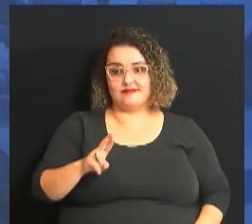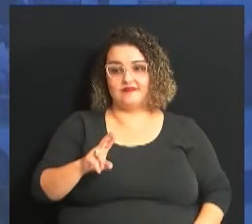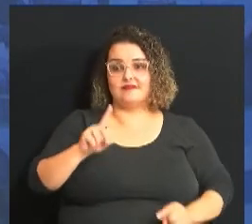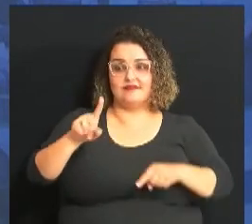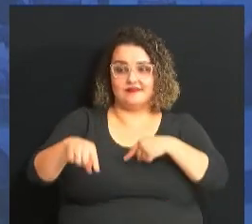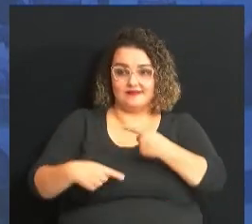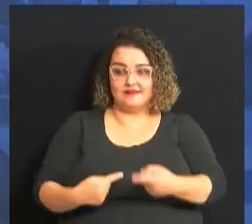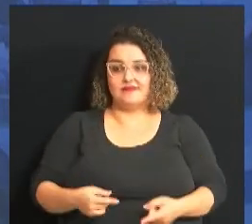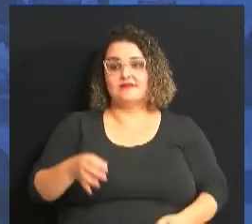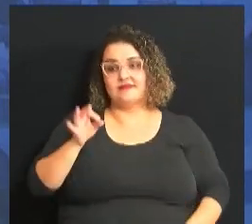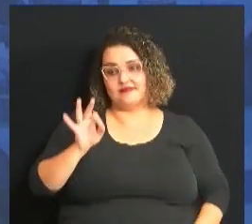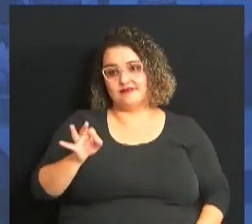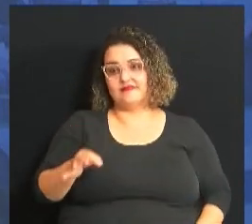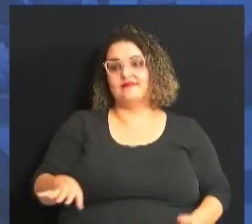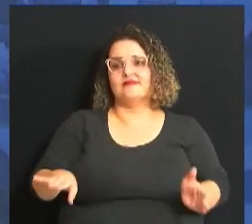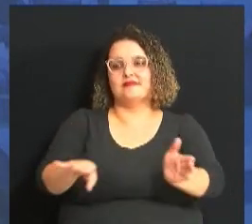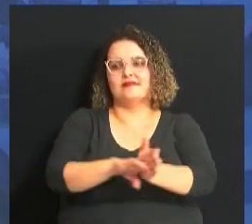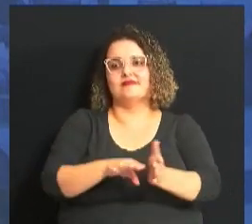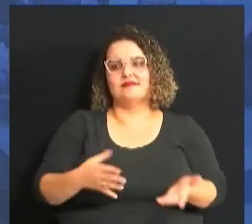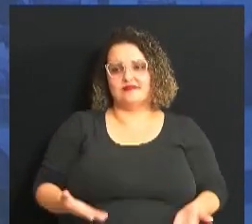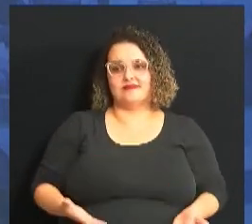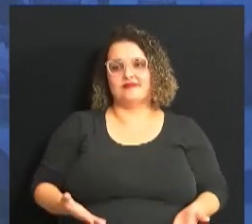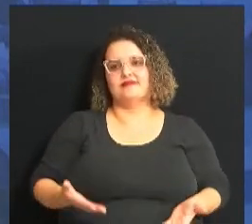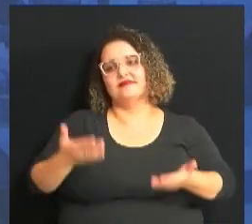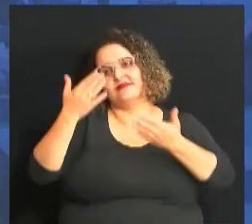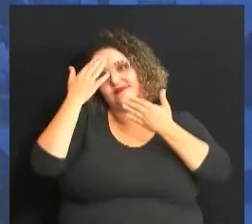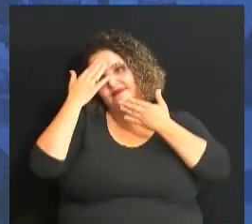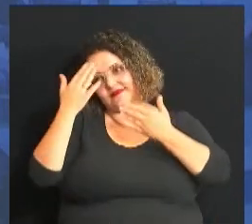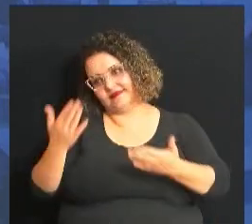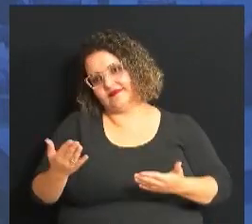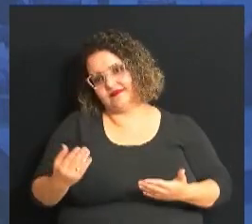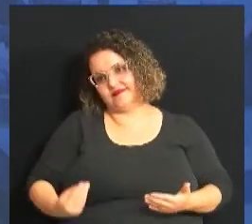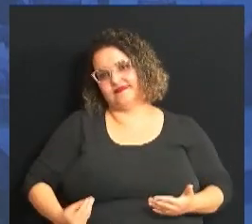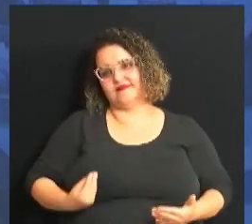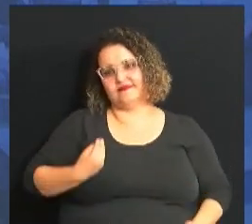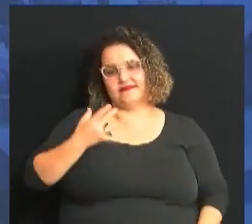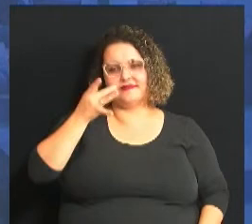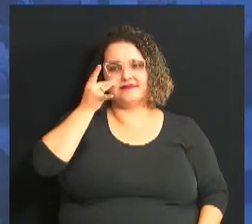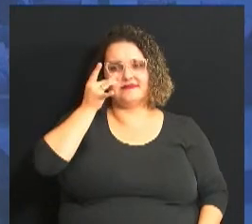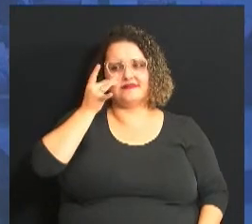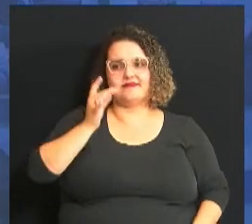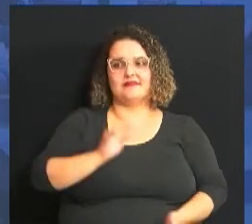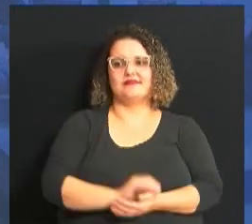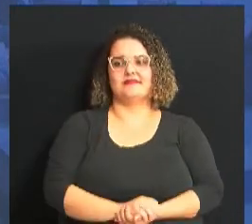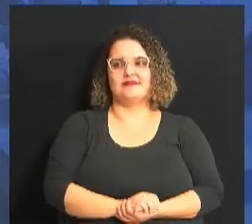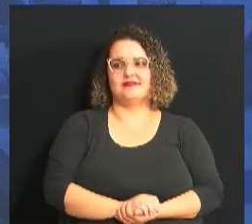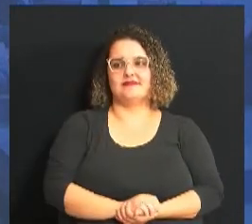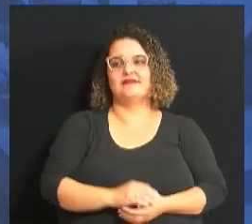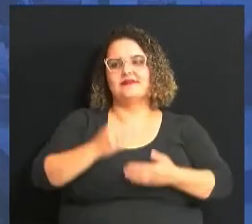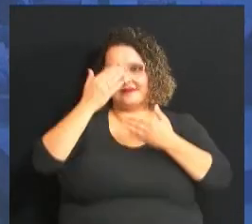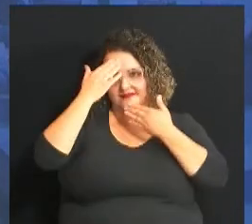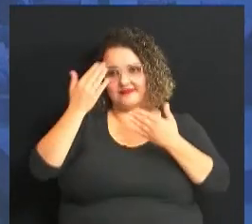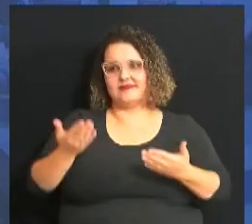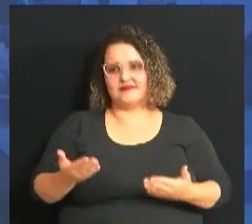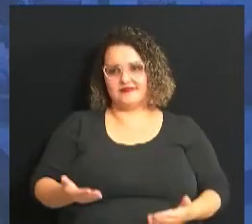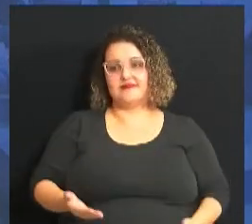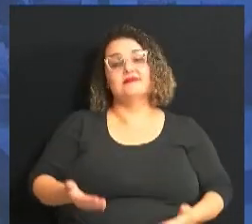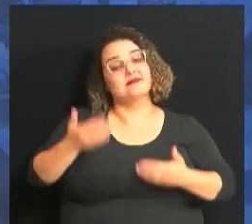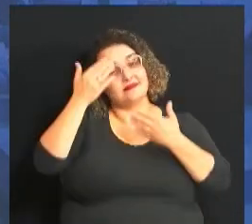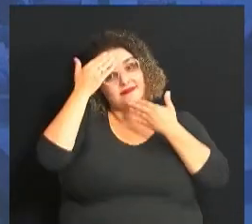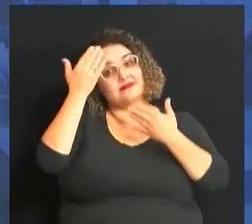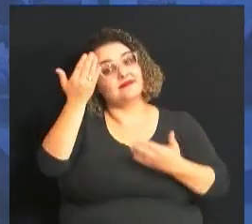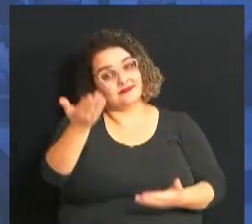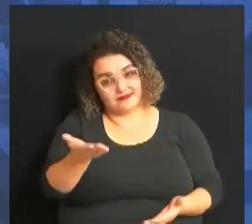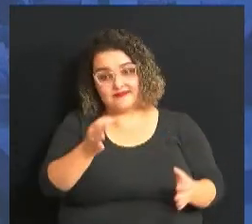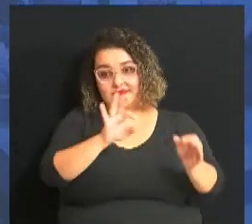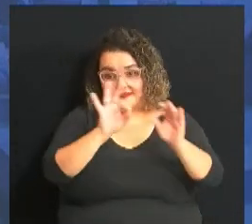com certeza vão chegar. Mais uma vez, muito obrigada pela sua participação. Muito obrigado. Eu agradeço também a participação de você